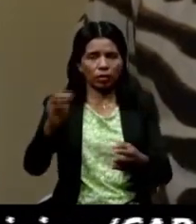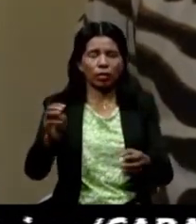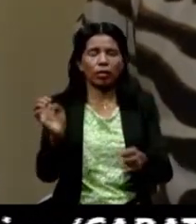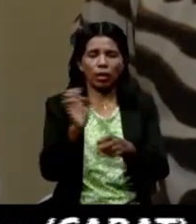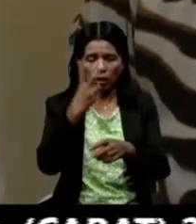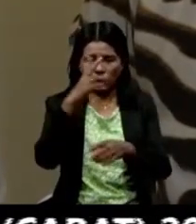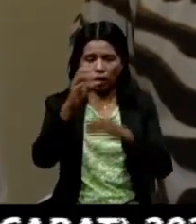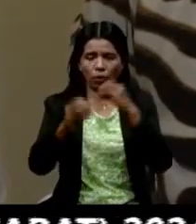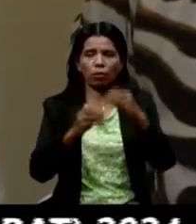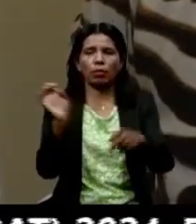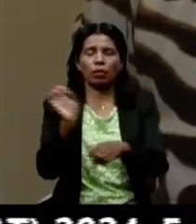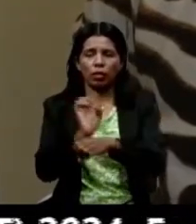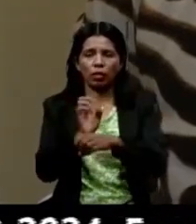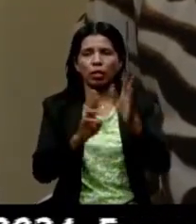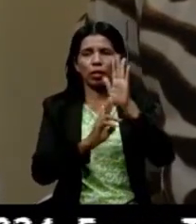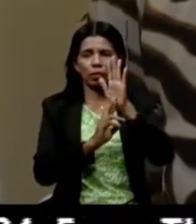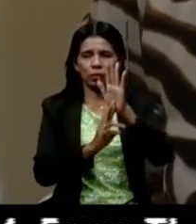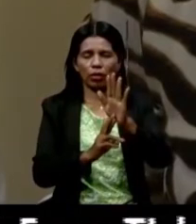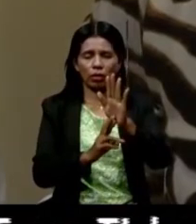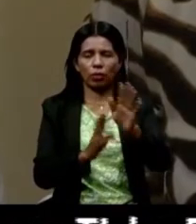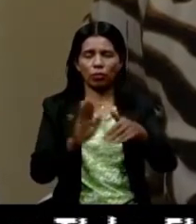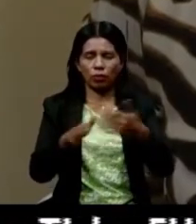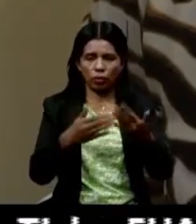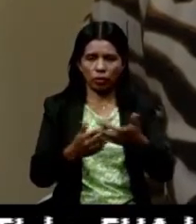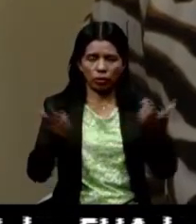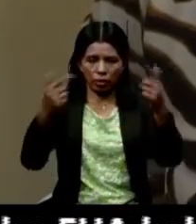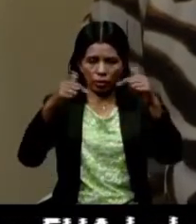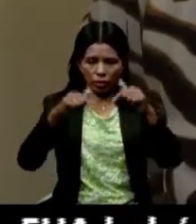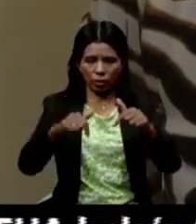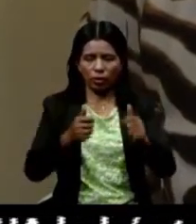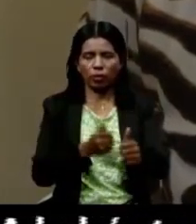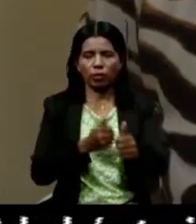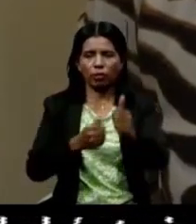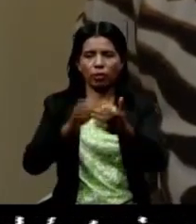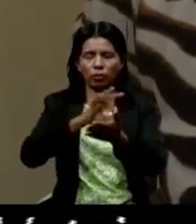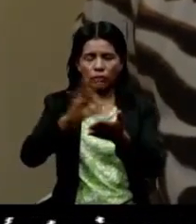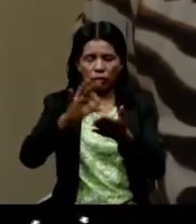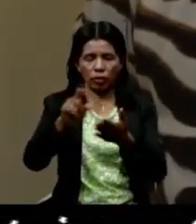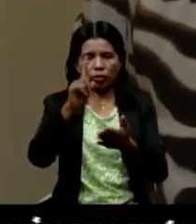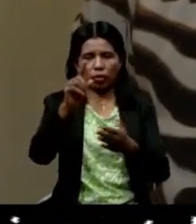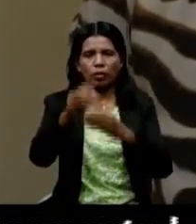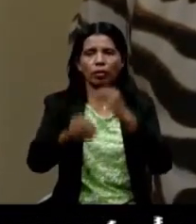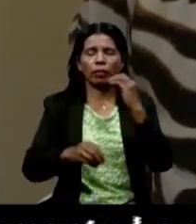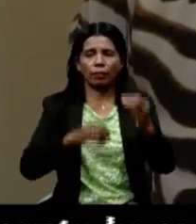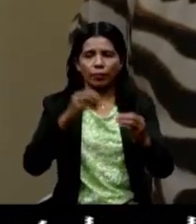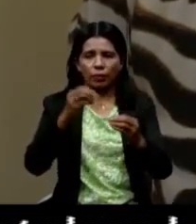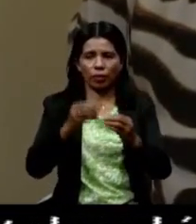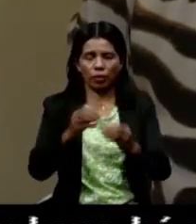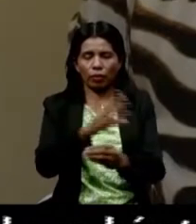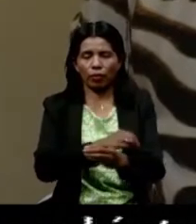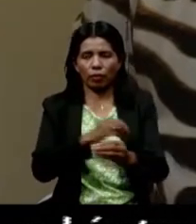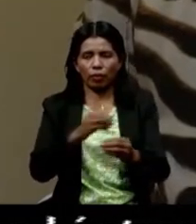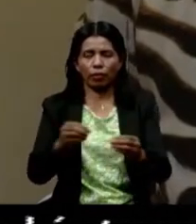Econômicos, representante CIRA, tomai tuir formação ida conaba trade